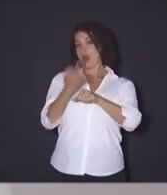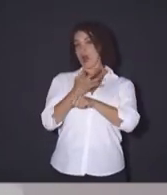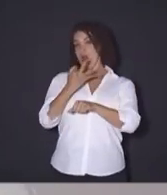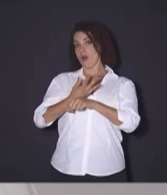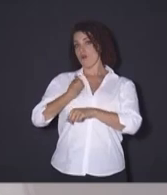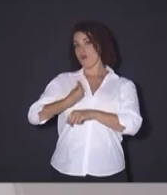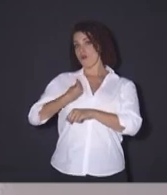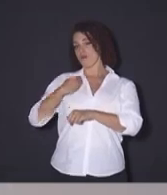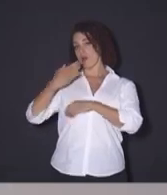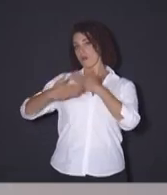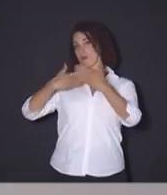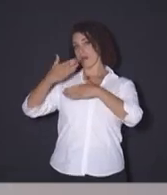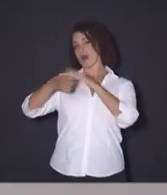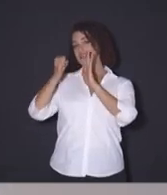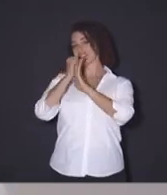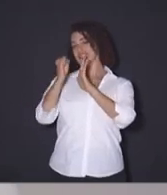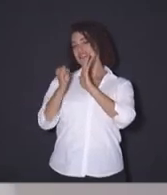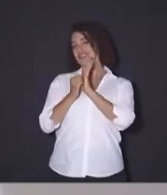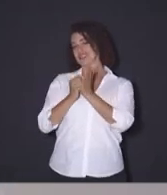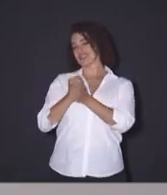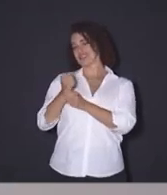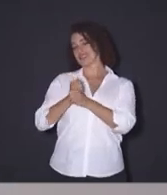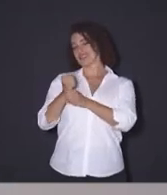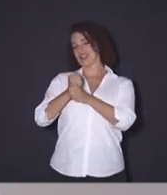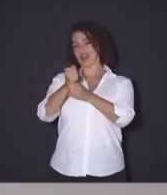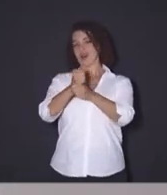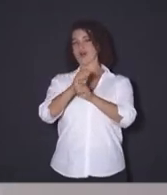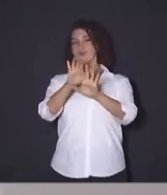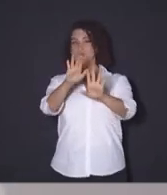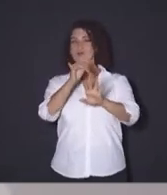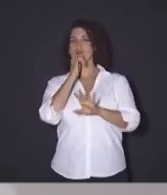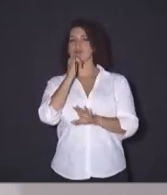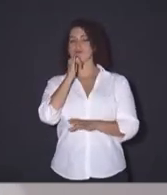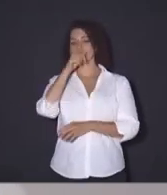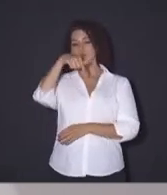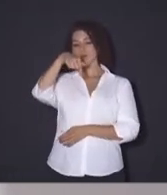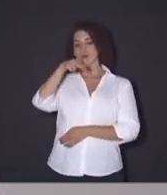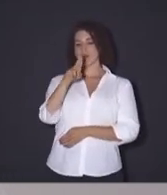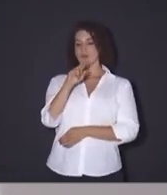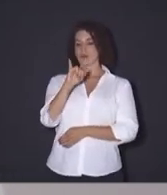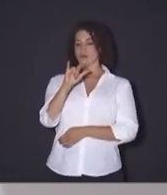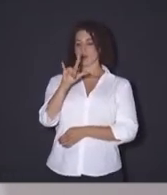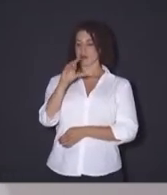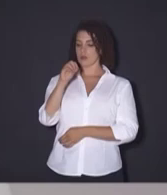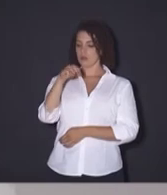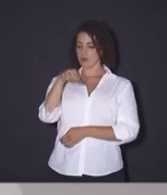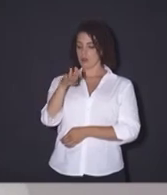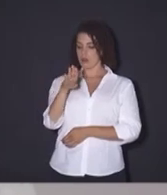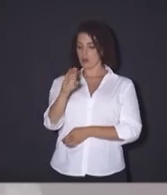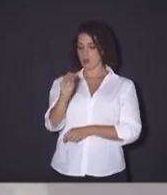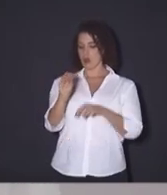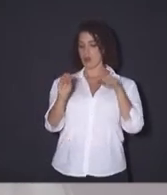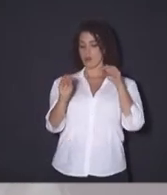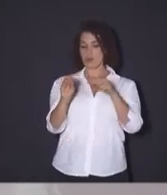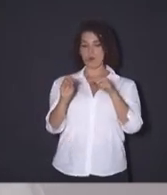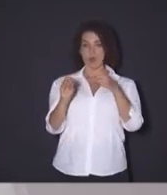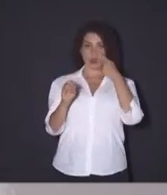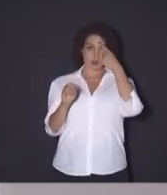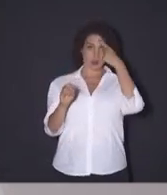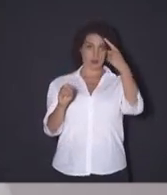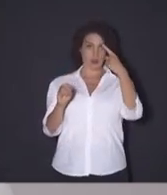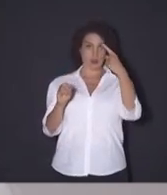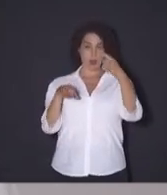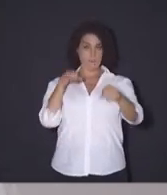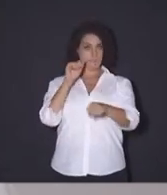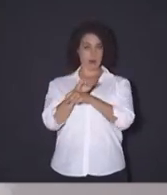o conceito de quilombo a idéia de quilombo é uma ideia que não está congelada no tempo são povos que